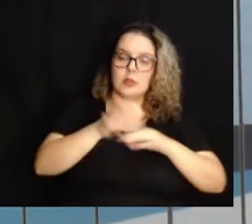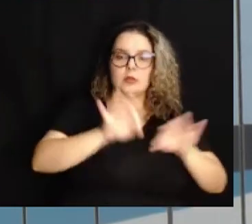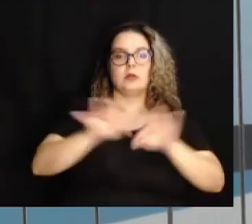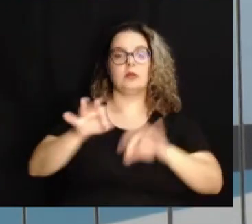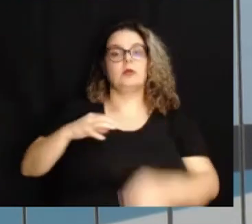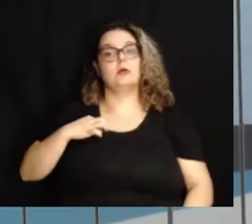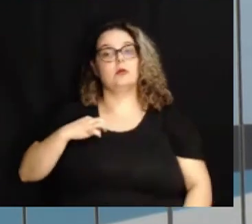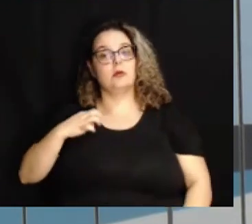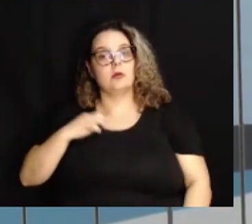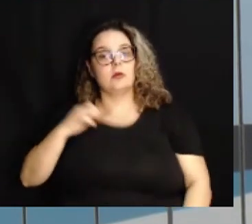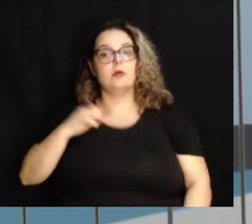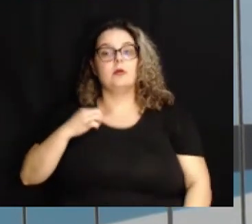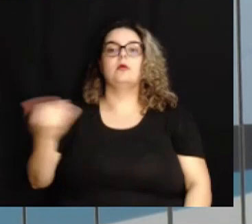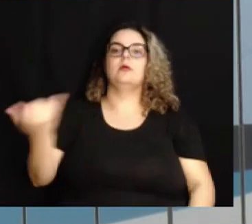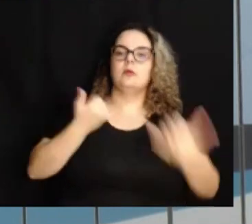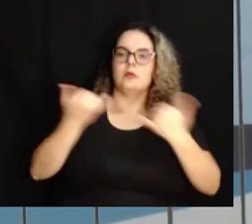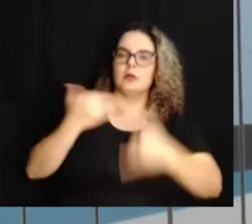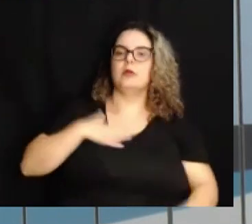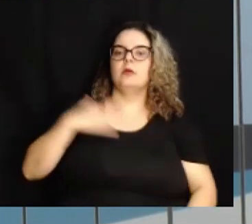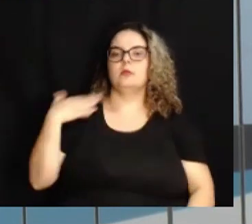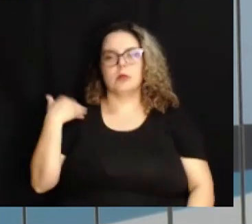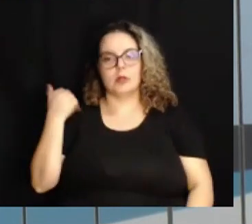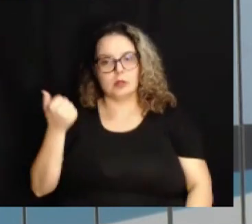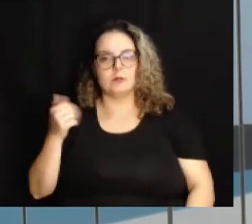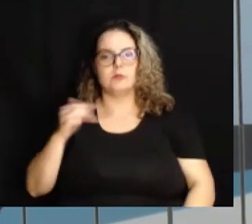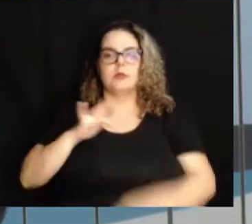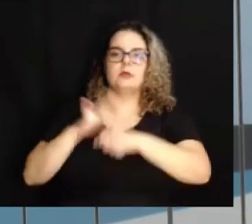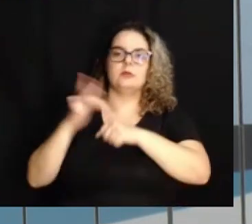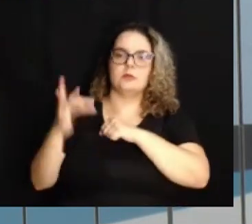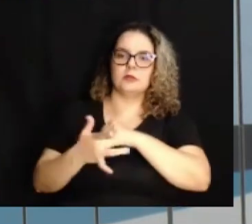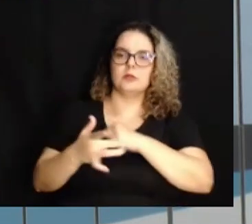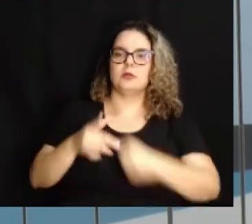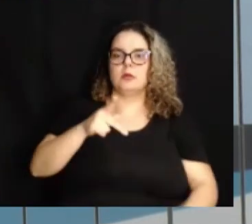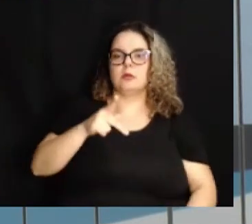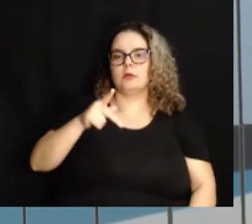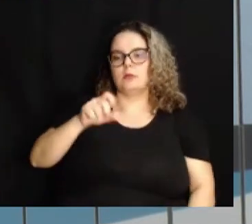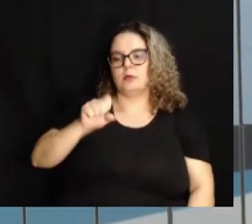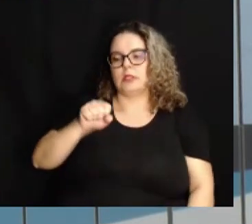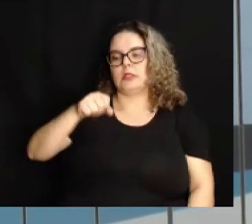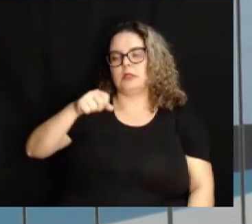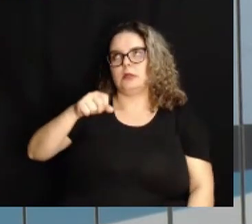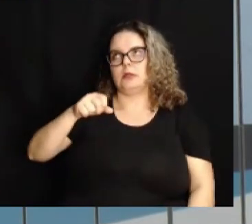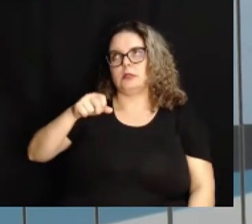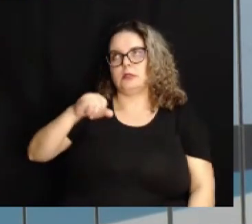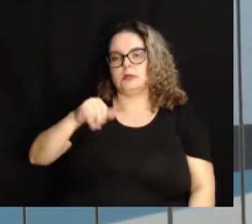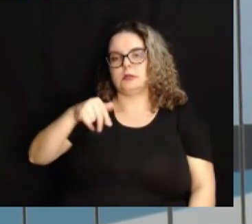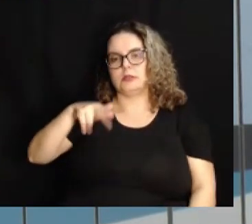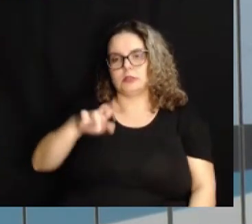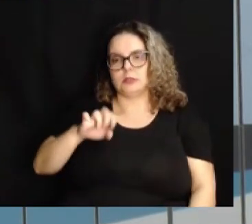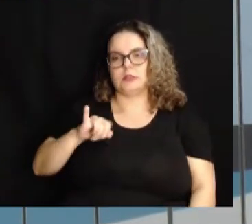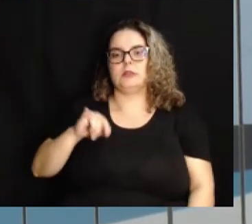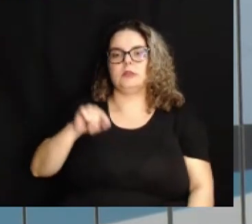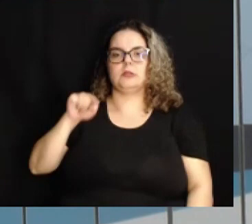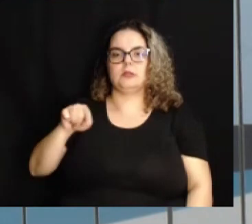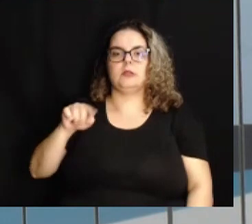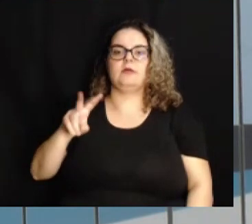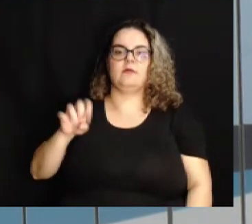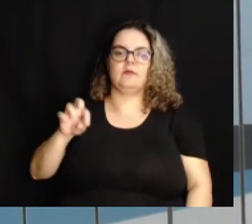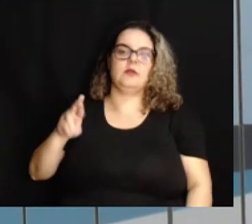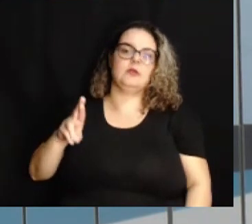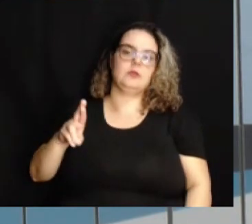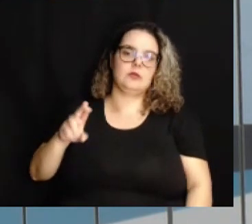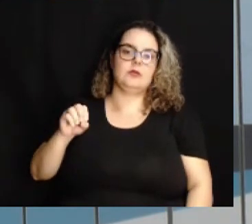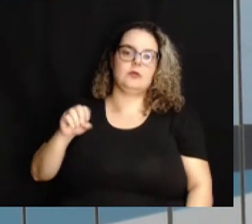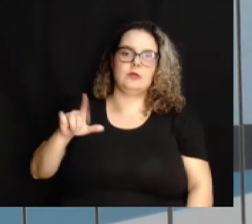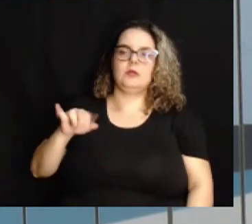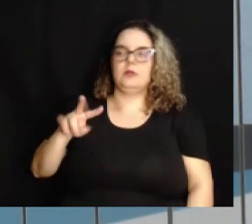comigo, pode me chamar nas redes sociais, né, Psique Vitor Vieira, para a gente organizar e levar isso para as pessoas de uma forma que seja, como eu